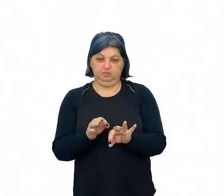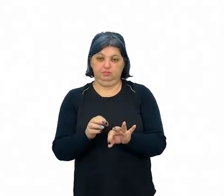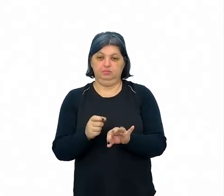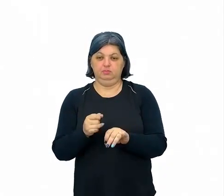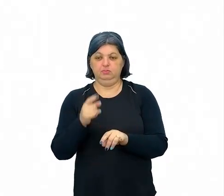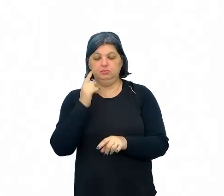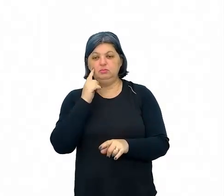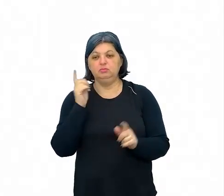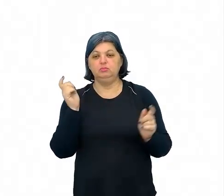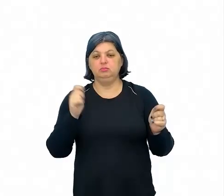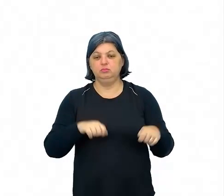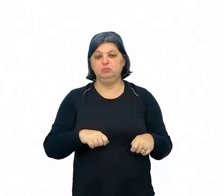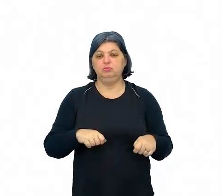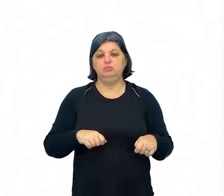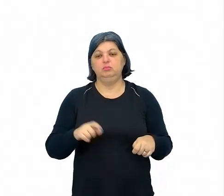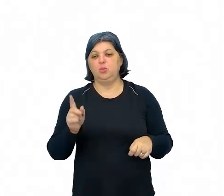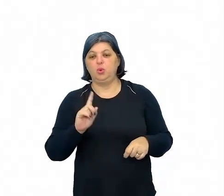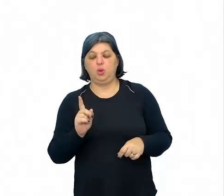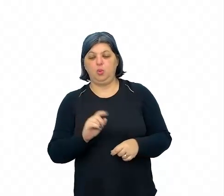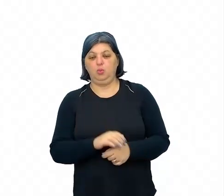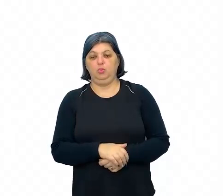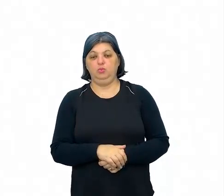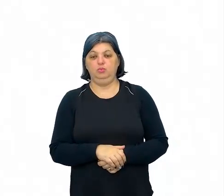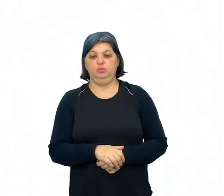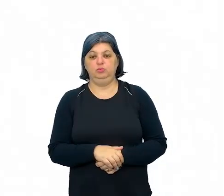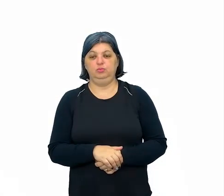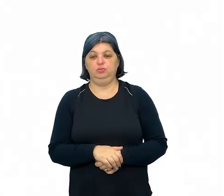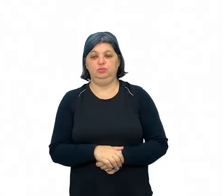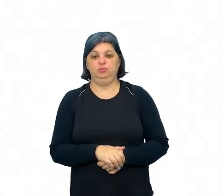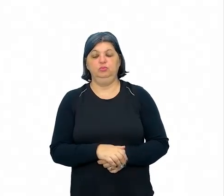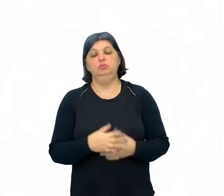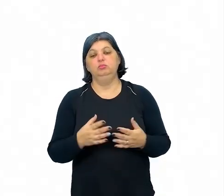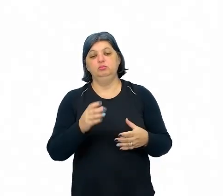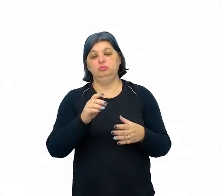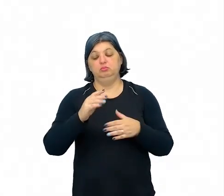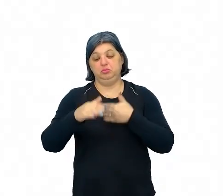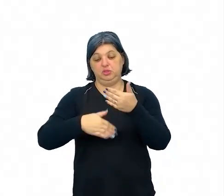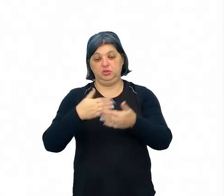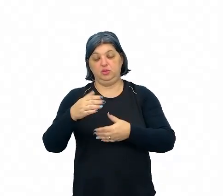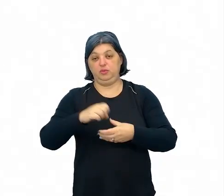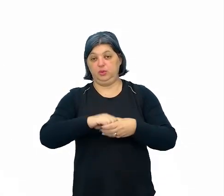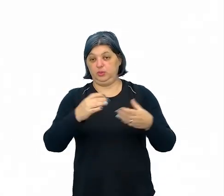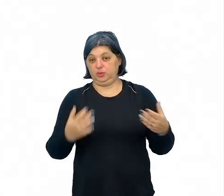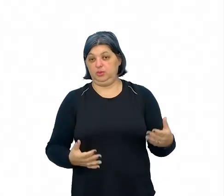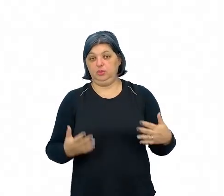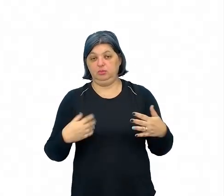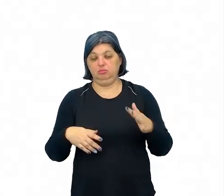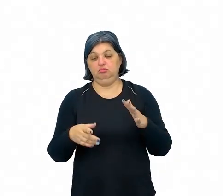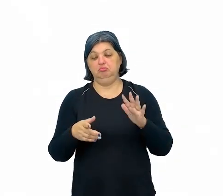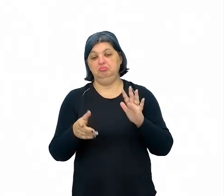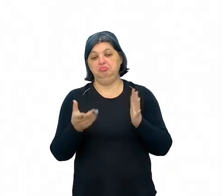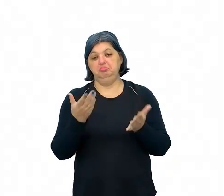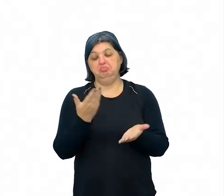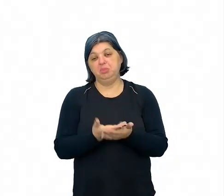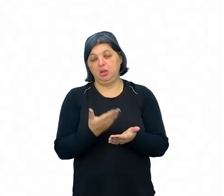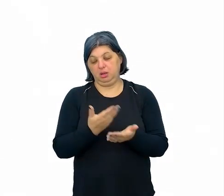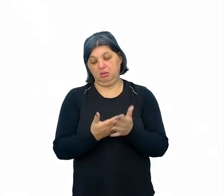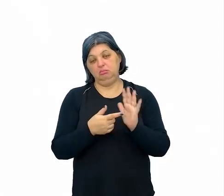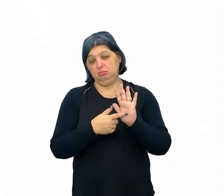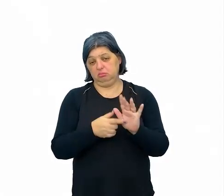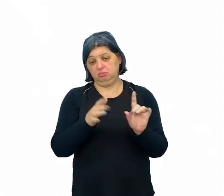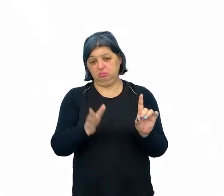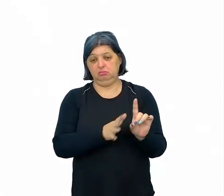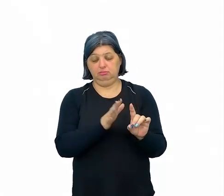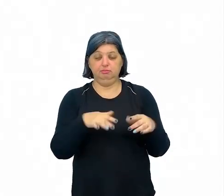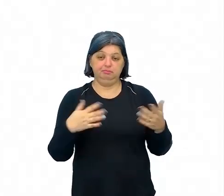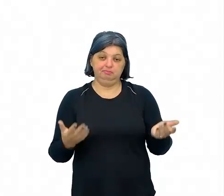mais eficiente ou não, né, para desenvolver aquele conteúdo. Uma aula expositiva, com certeza, né,